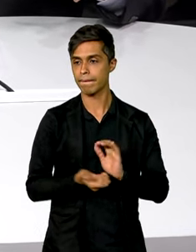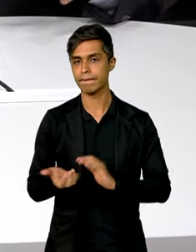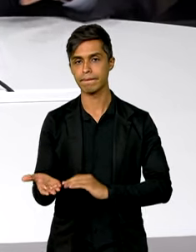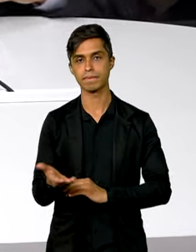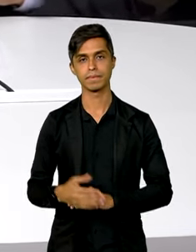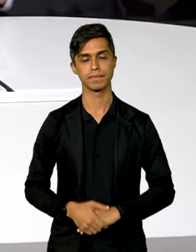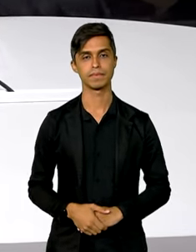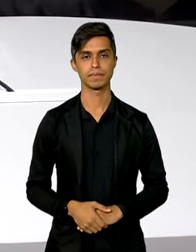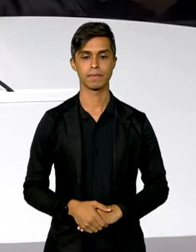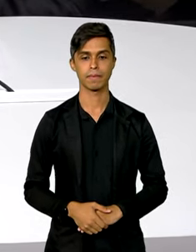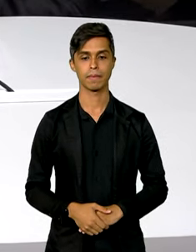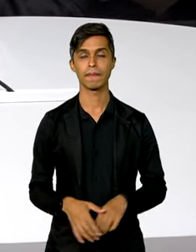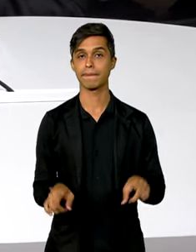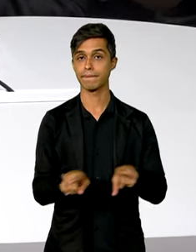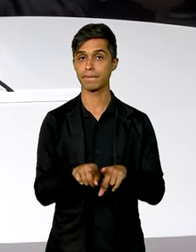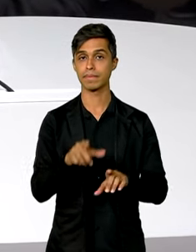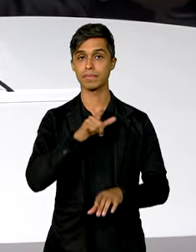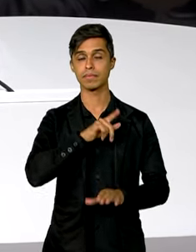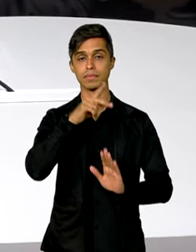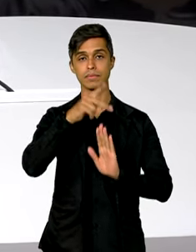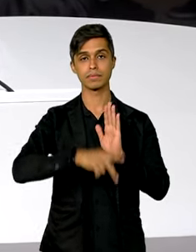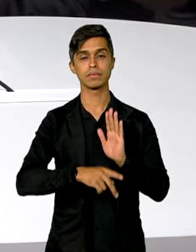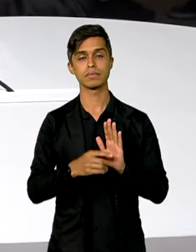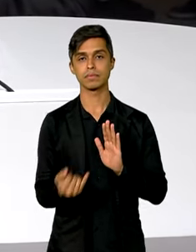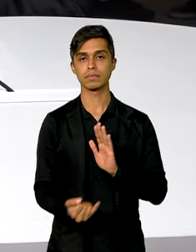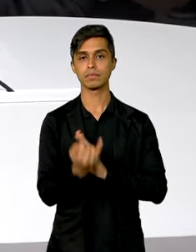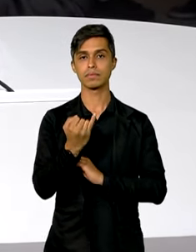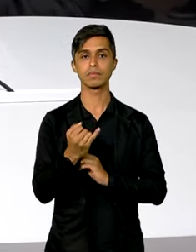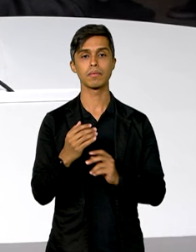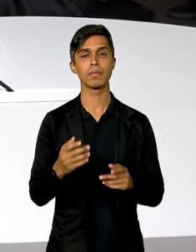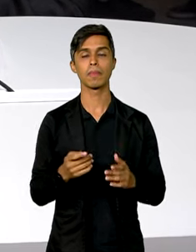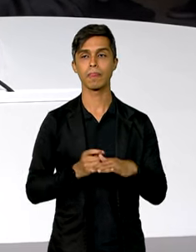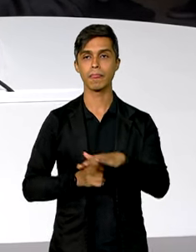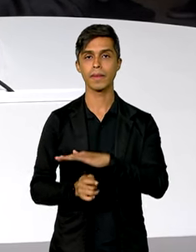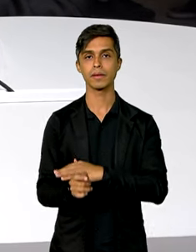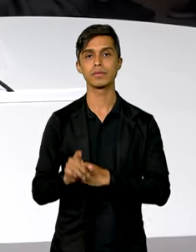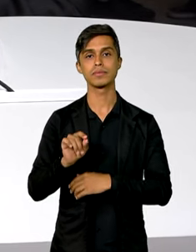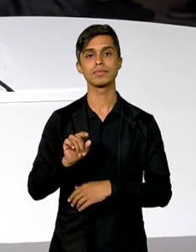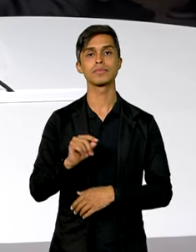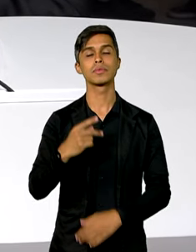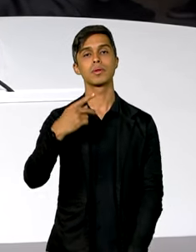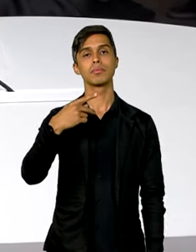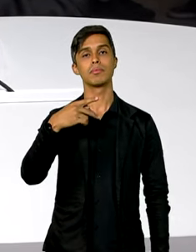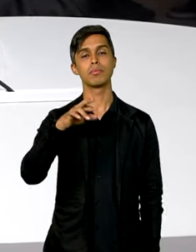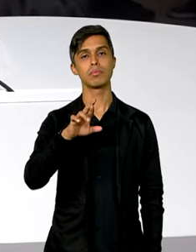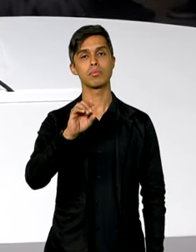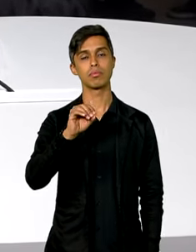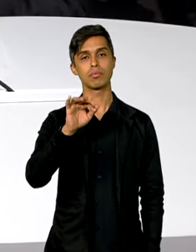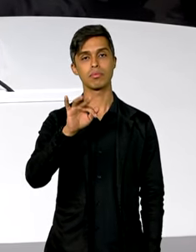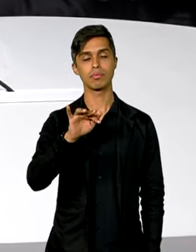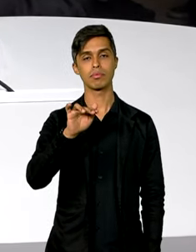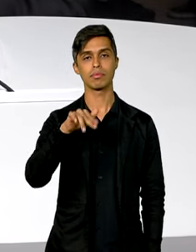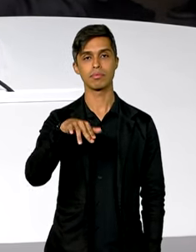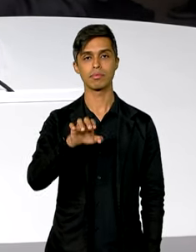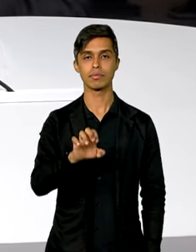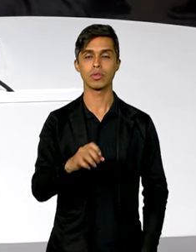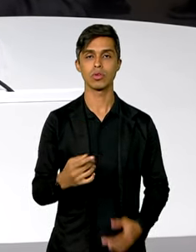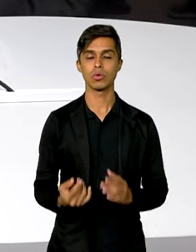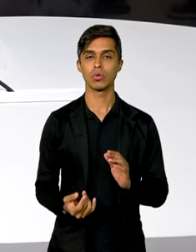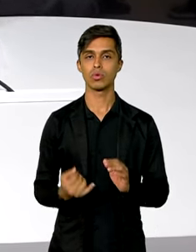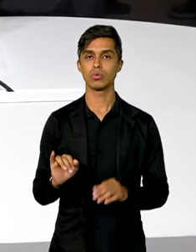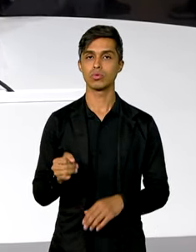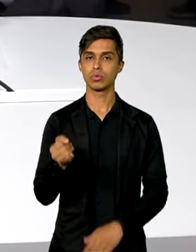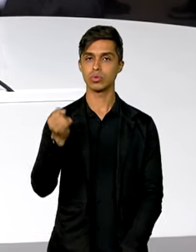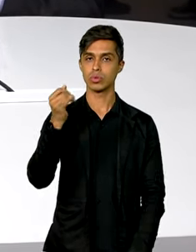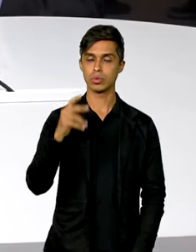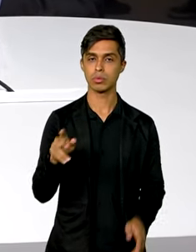agricultura familiar. Também tem um programa muito importante de financiamento, que é o PRONAF. Os juros do PRONAF,